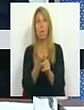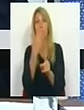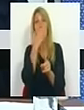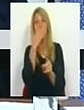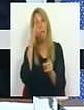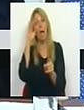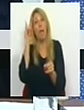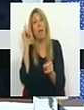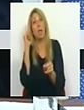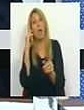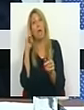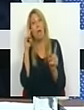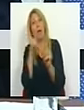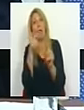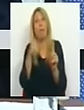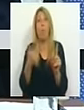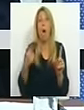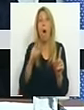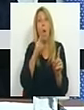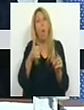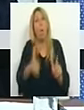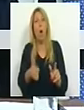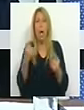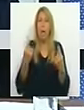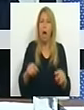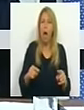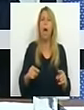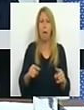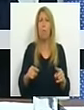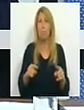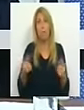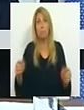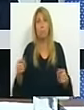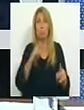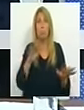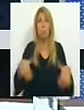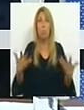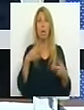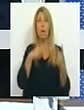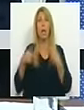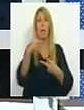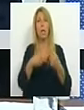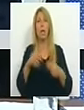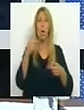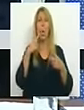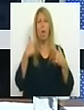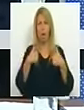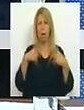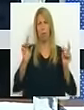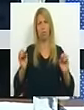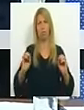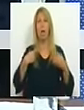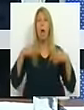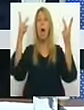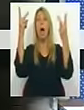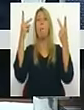bem-intencionadas que sejam, por muito corretas que sejam, são sempre suscetíveis de crítica e muito menos bato palmas ou aplaudo